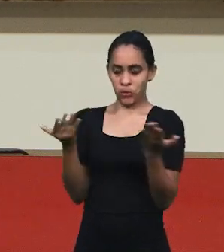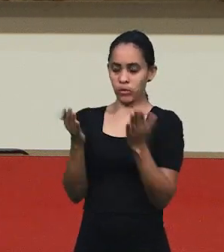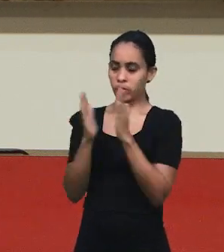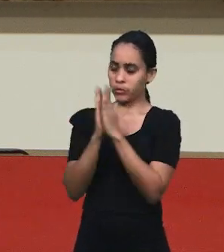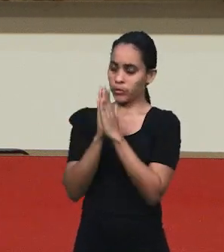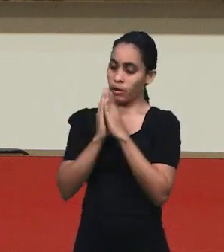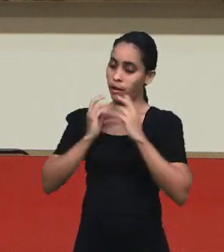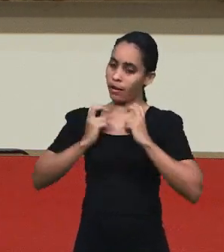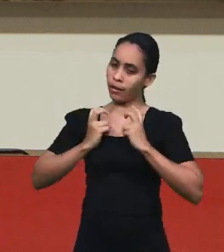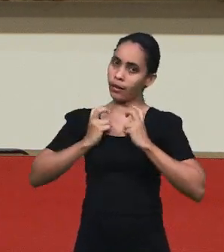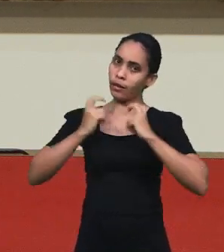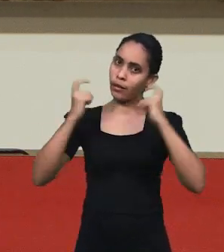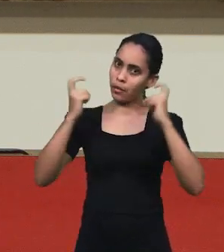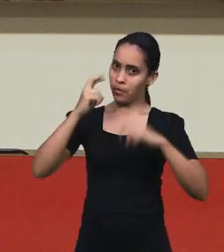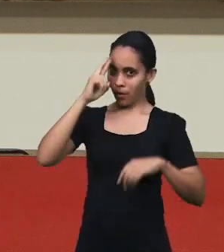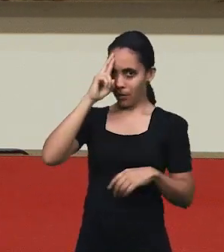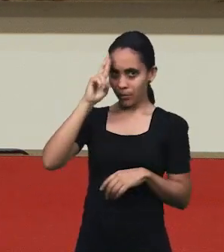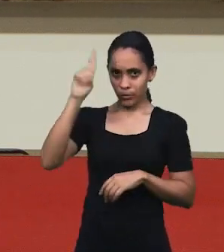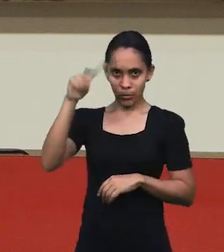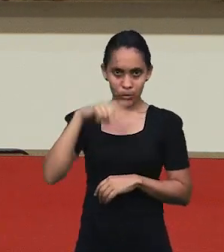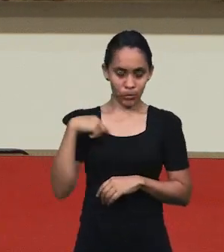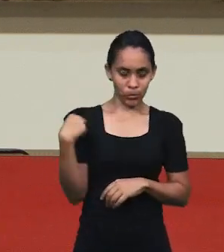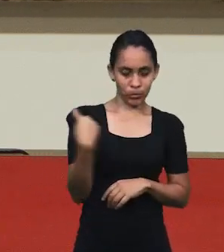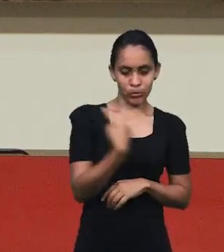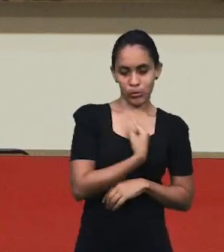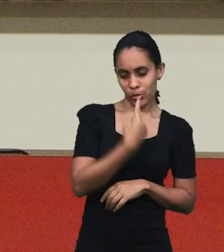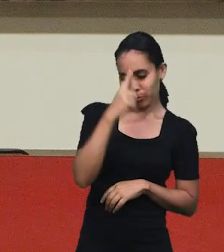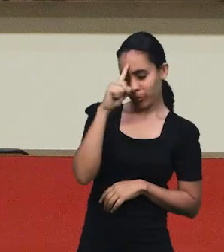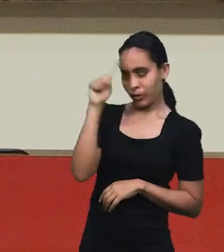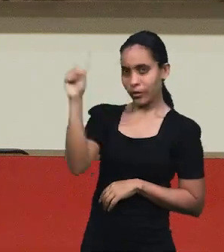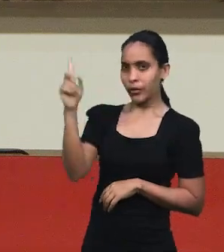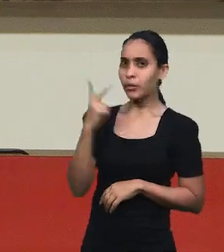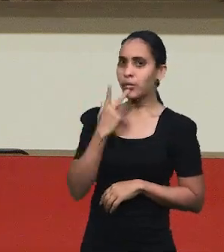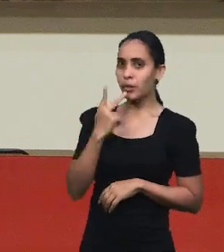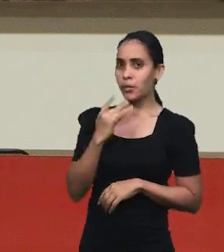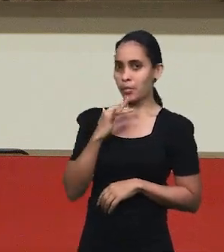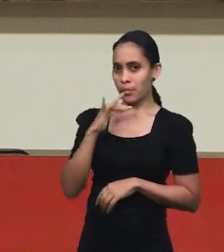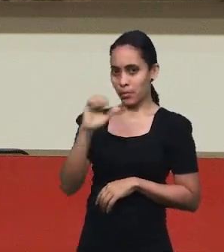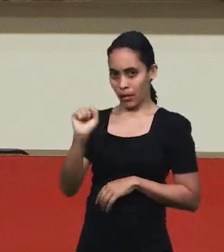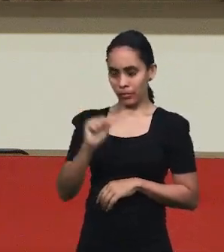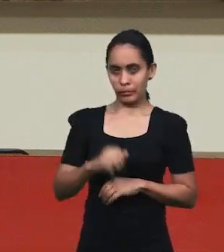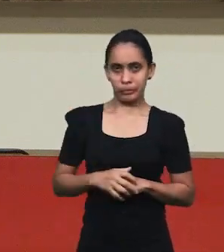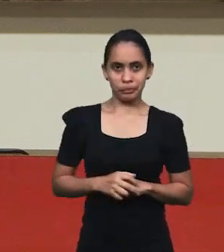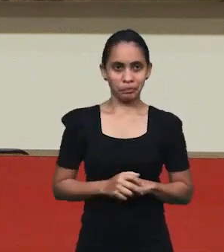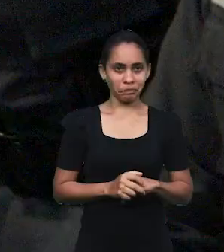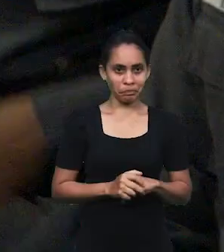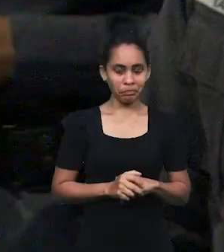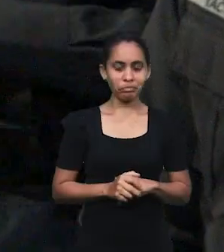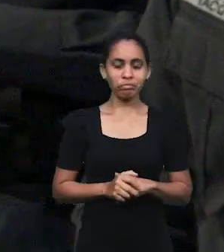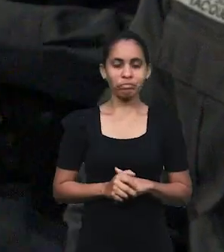Vamos fazer um clamor ao nosso Deus e Pai.